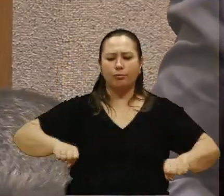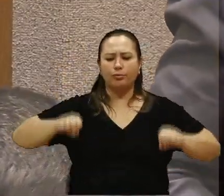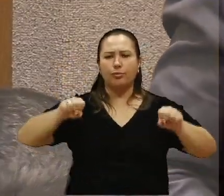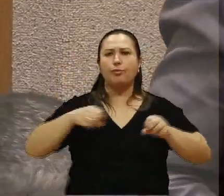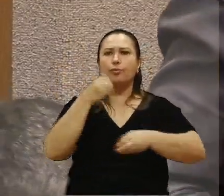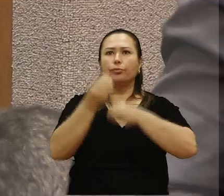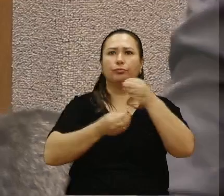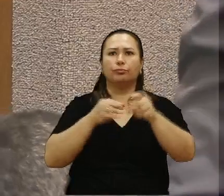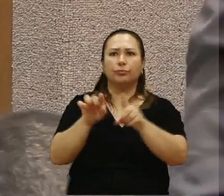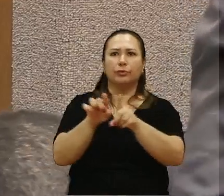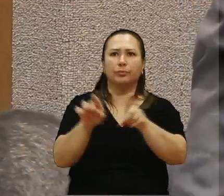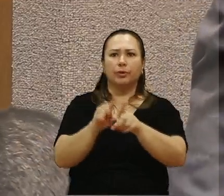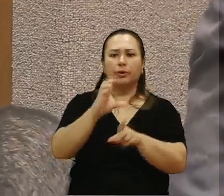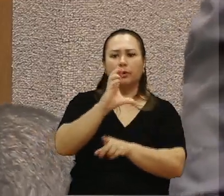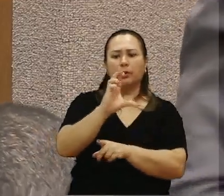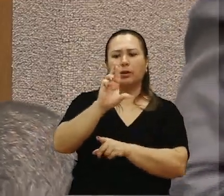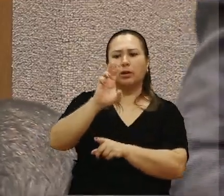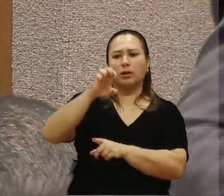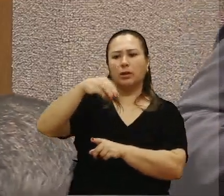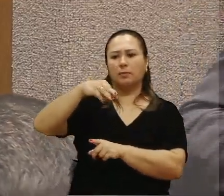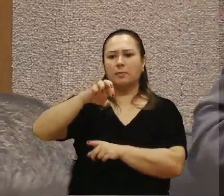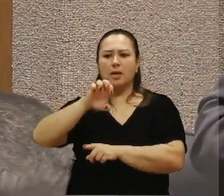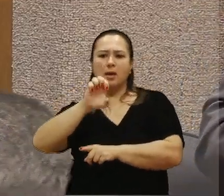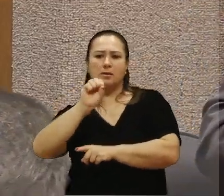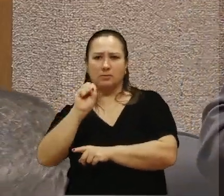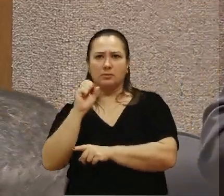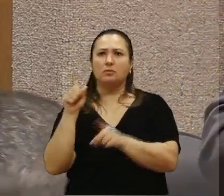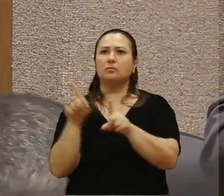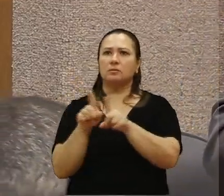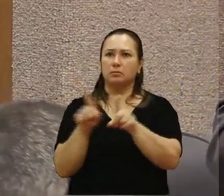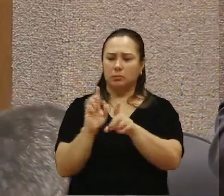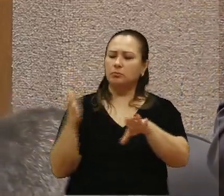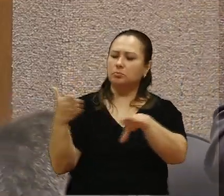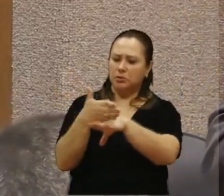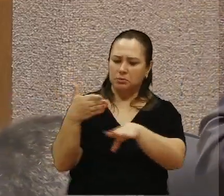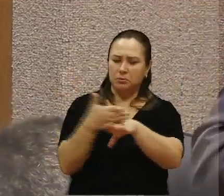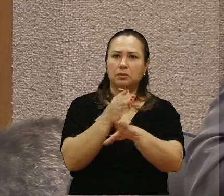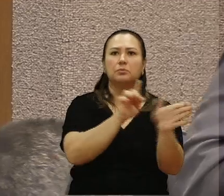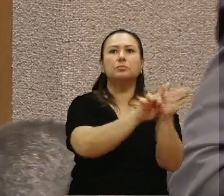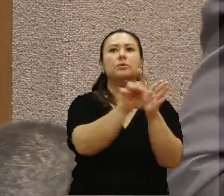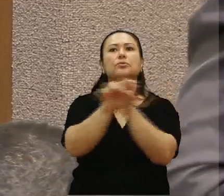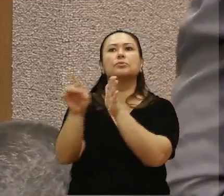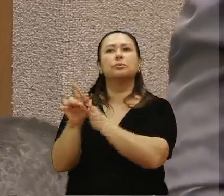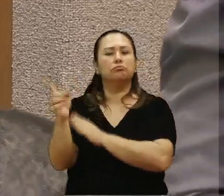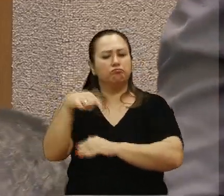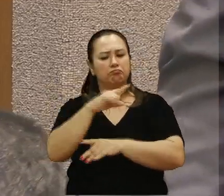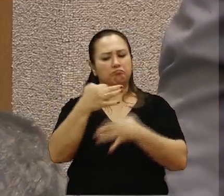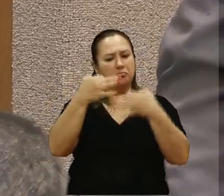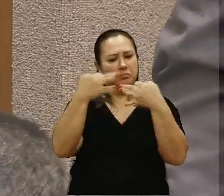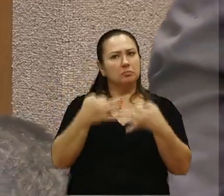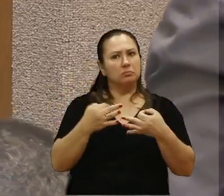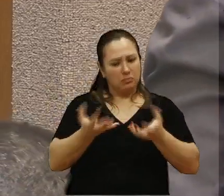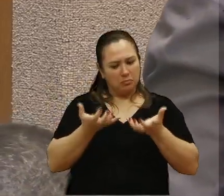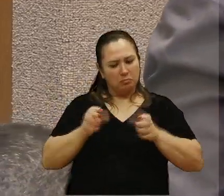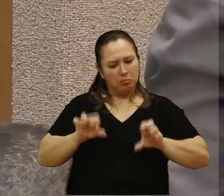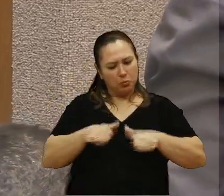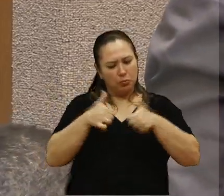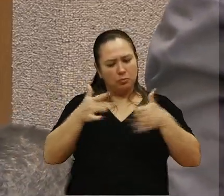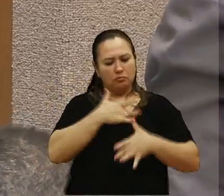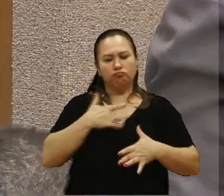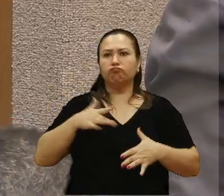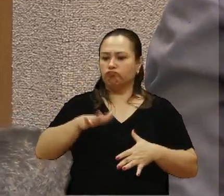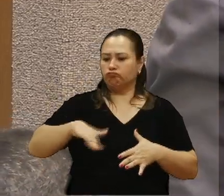intervenção do Cremerx. Então, estarei participando, fazendo as perguntas, e com certeza quero melhorar a saúde de